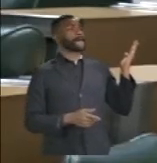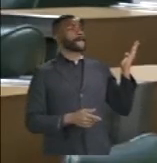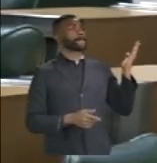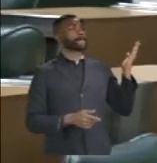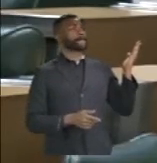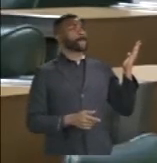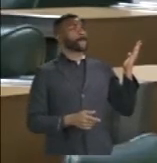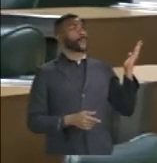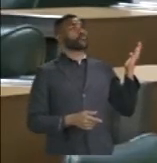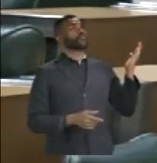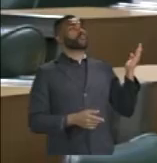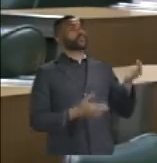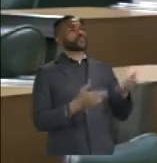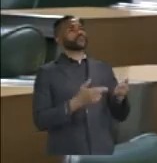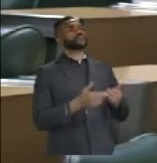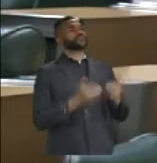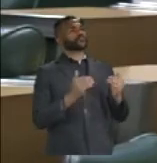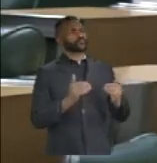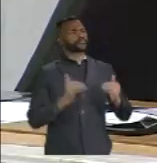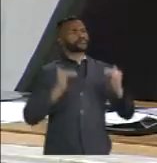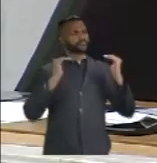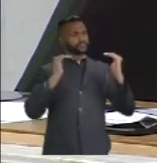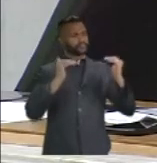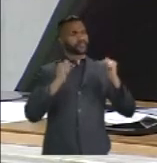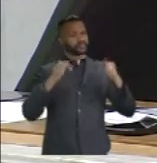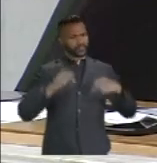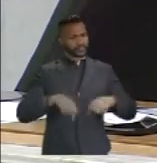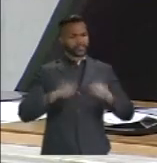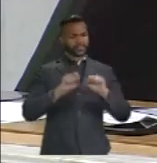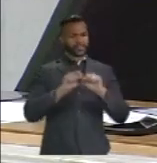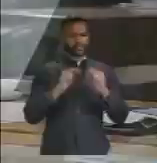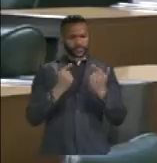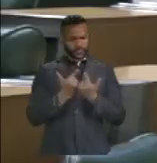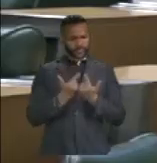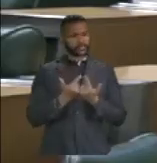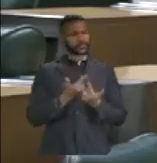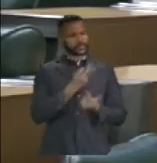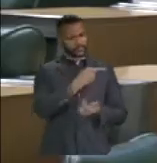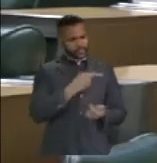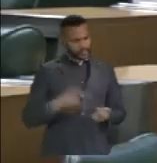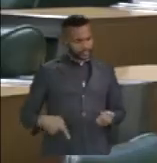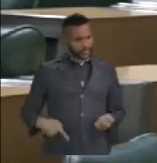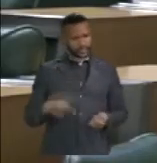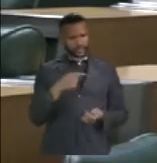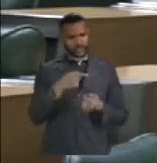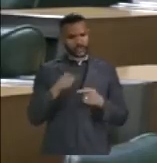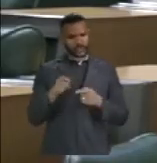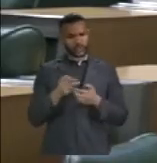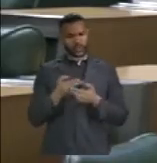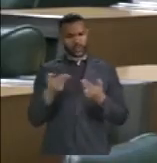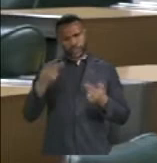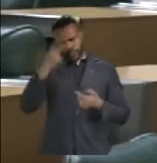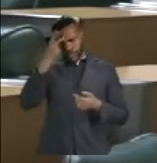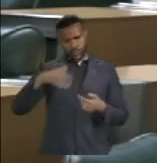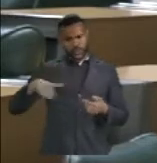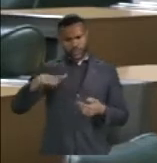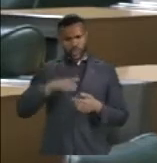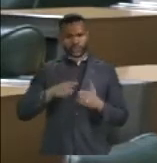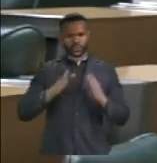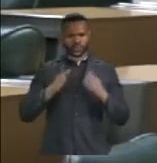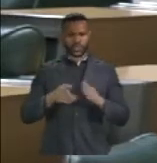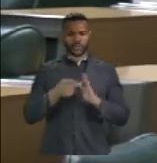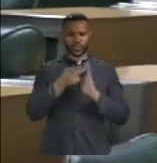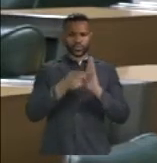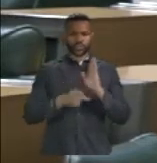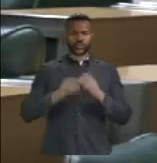tido a hombridade o deputado o presidente dessa casa cauê macris mesmo se colocando contra algumas pessoas tempos colocado o